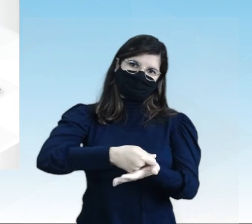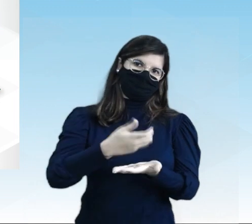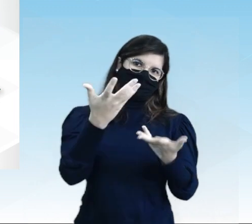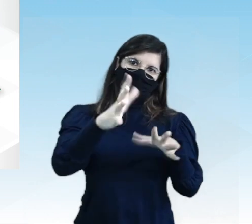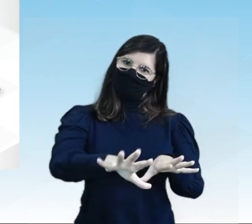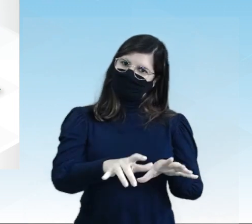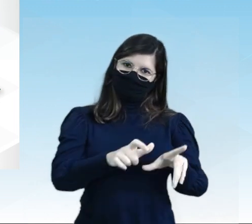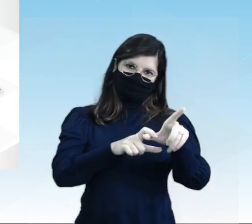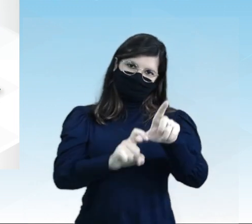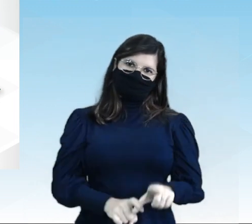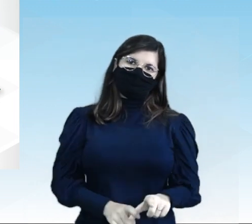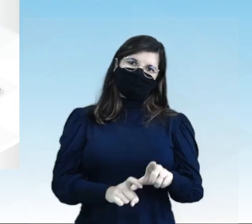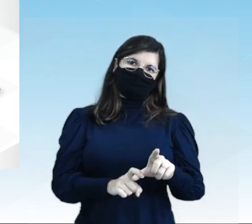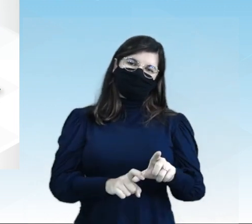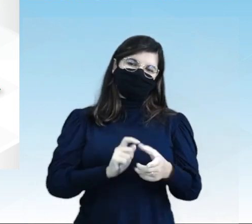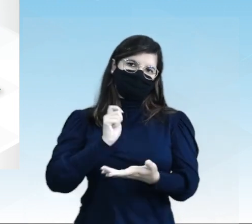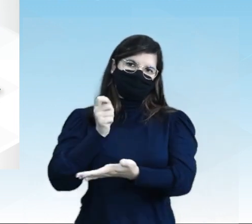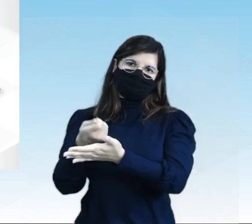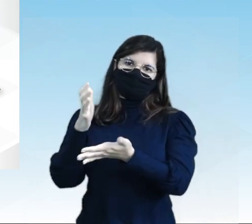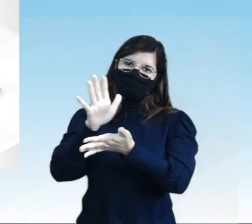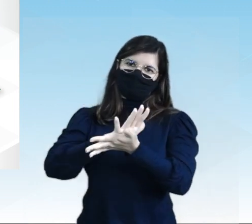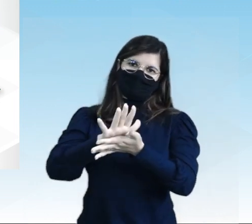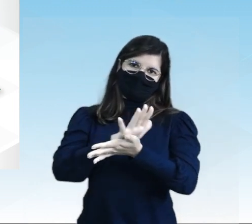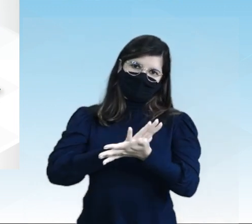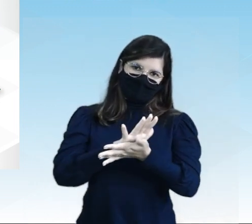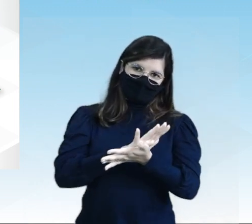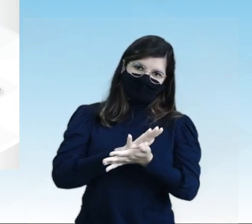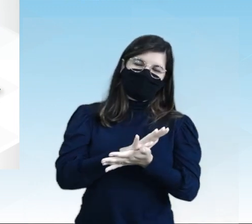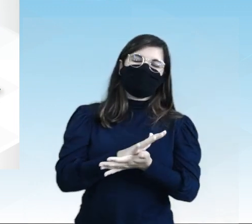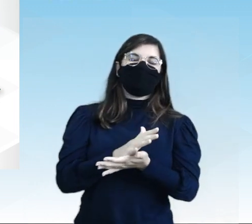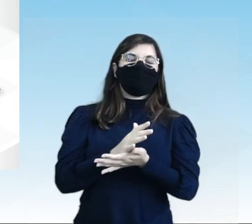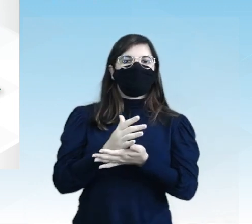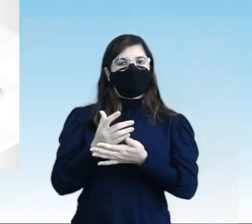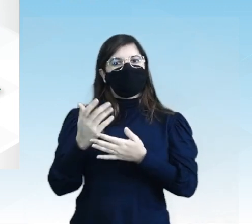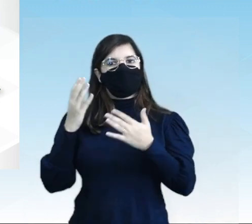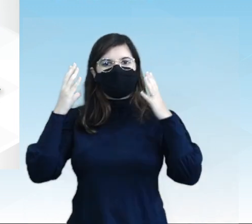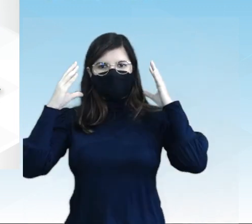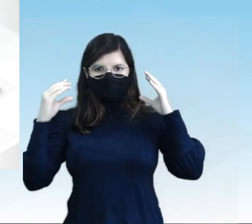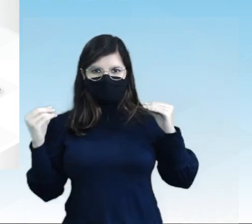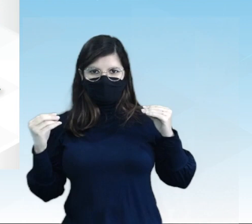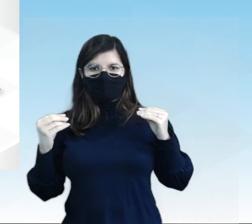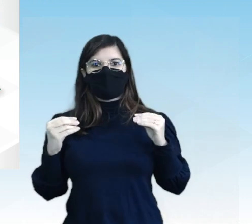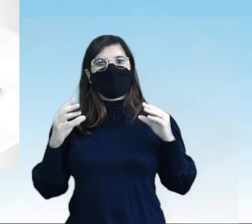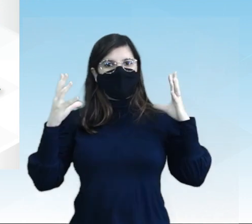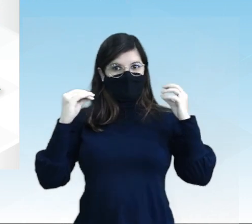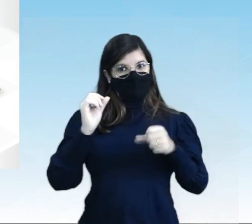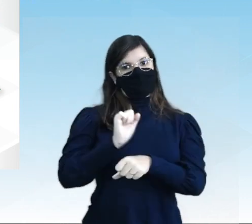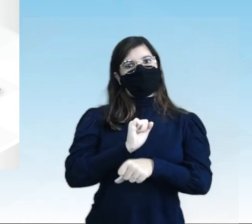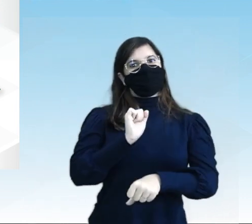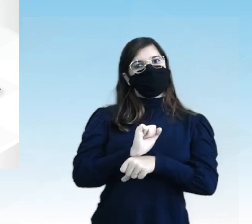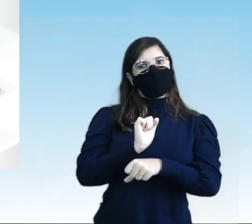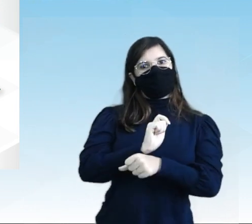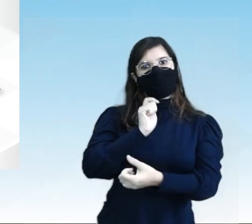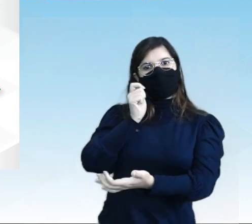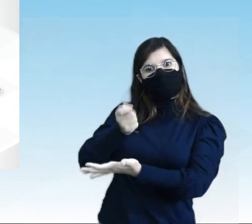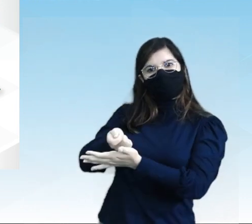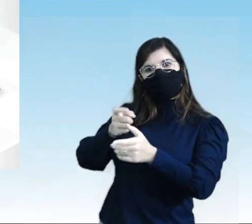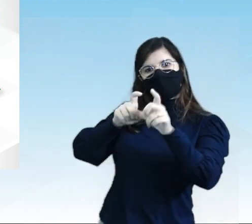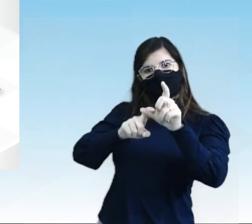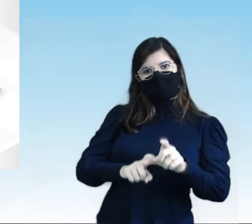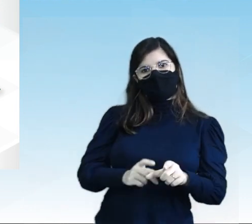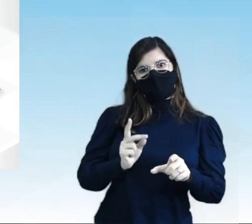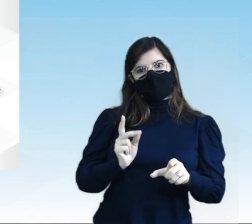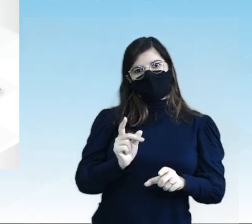a vida viu alô dono de engenho de 1654 favor Holanda tá ali esperando viu para você pagar essa dívida